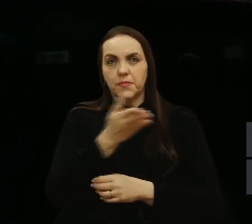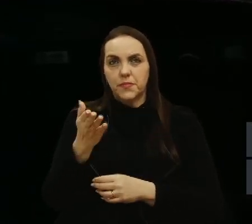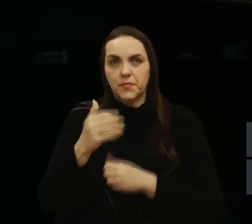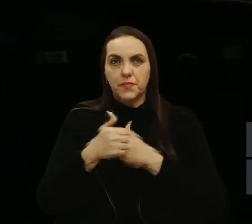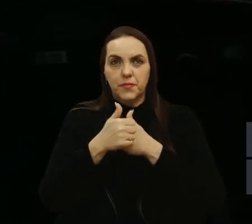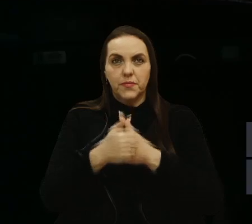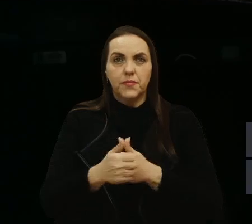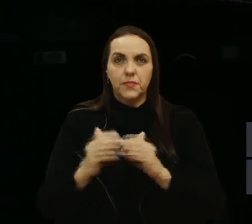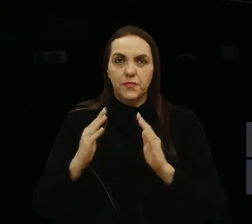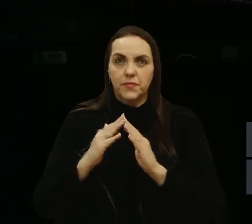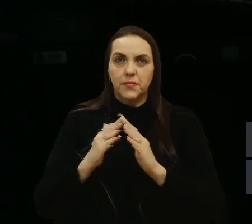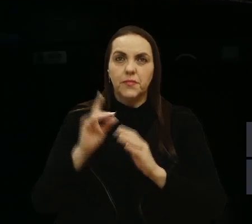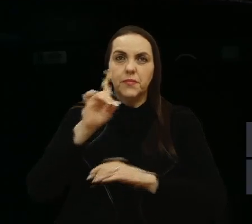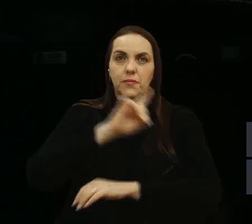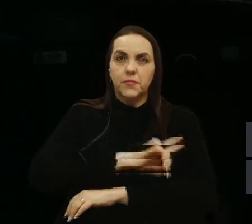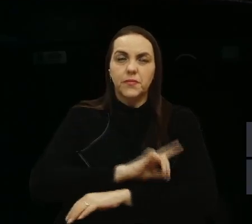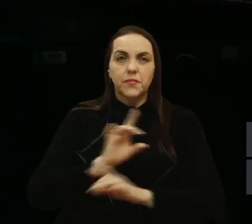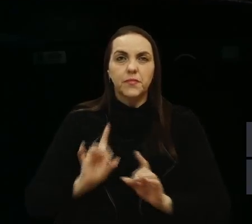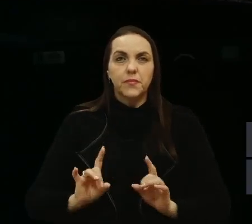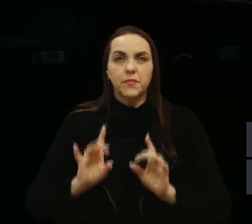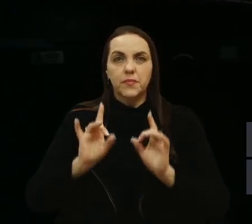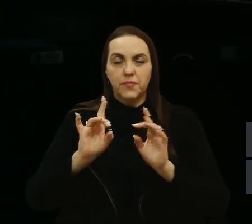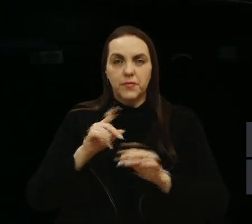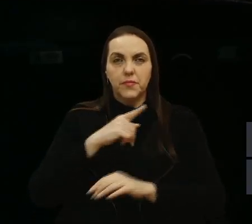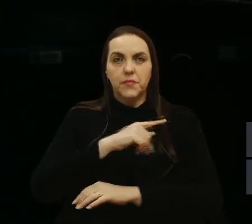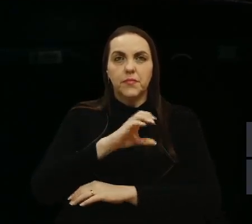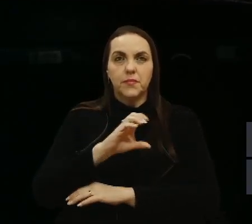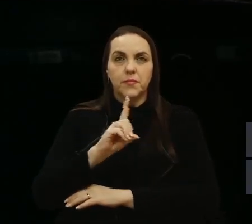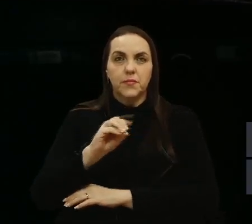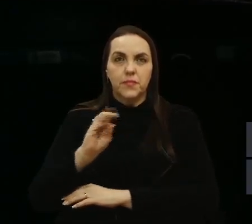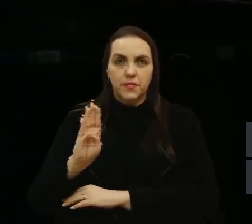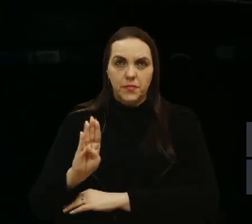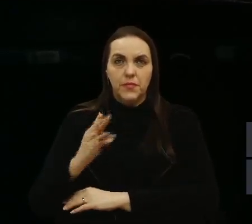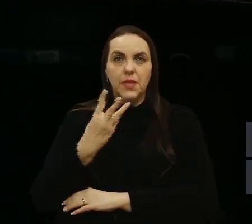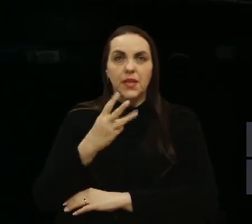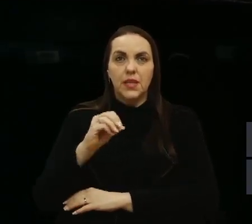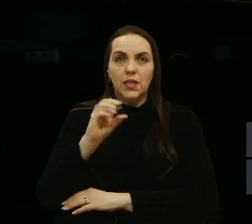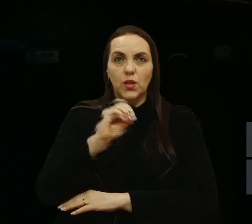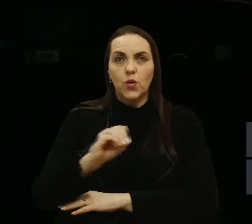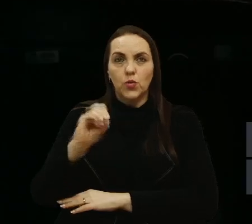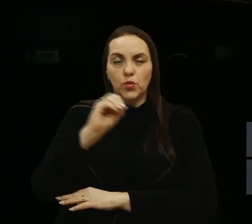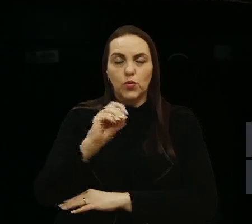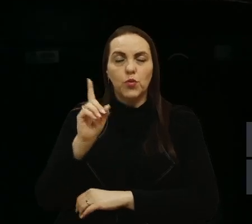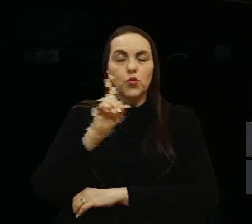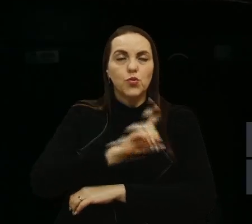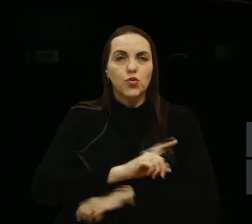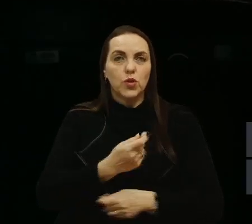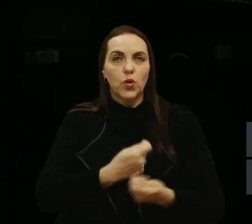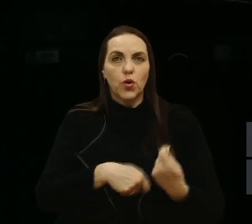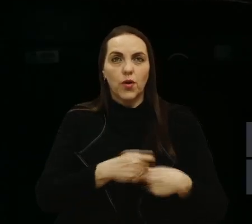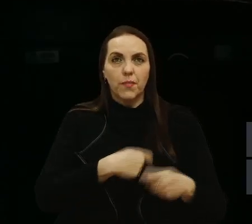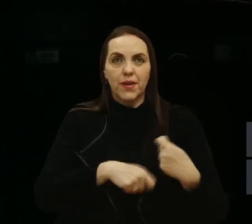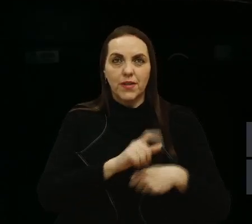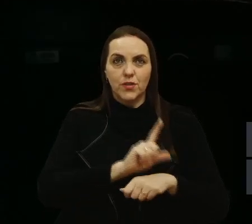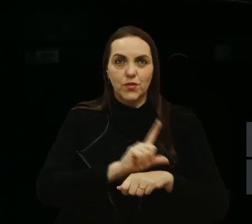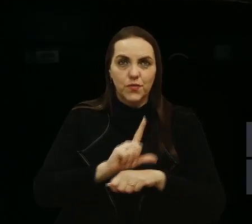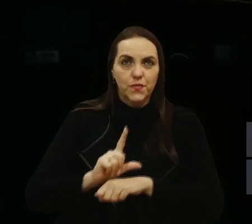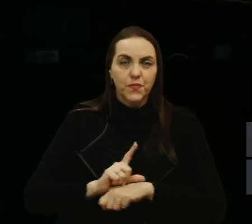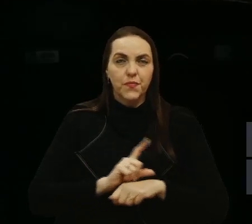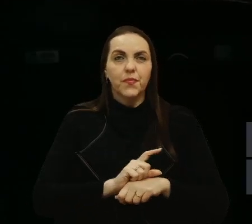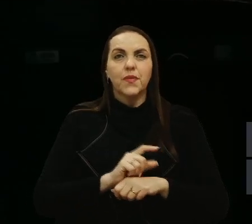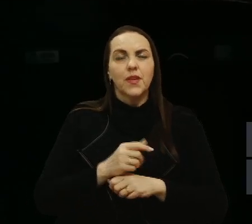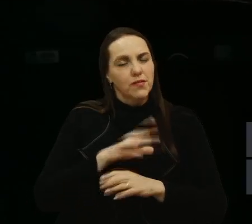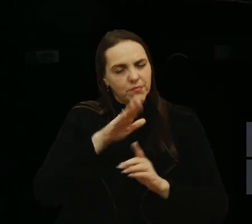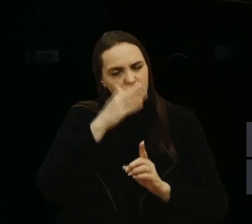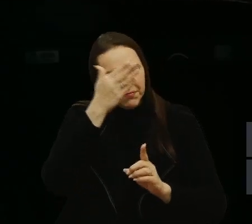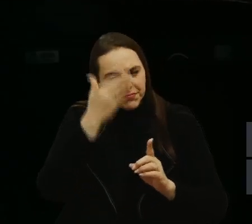nesse dia que é tão especial para nós do PCdoB, 30 de outubro, dia do comerciário e dia da comerciária. Então, queria fazer esse voto de congratulação para essa